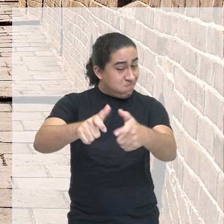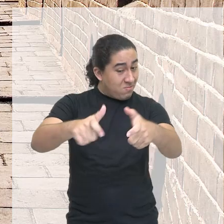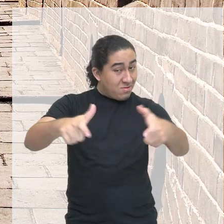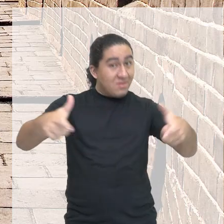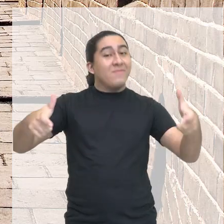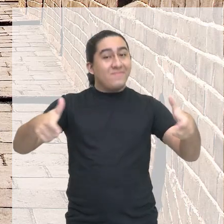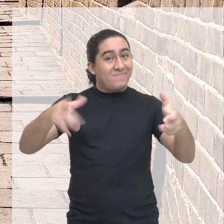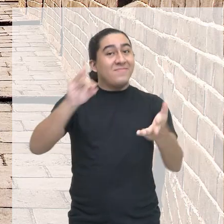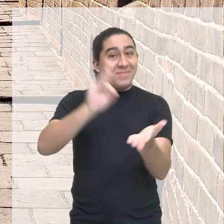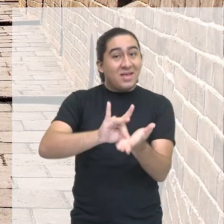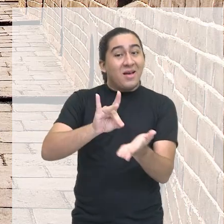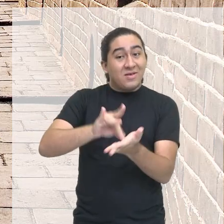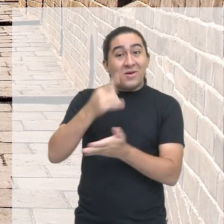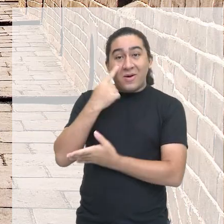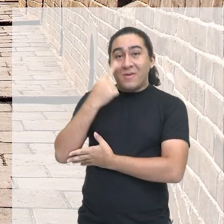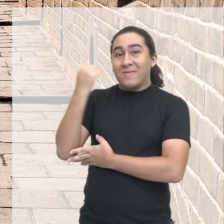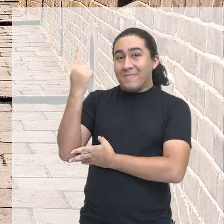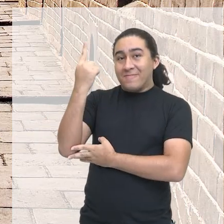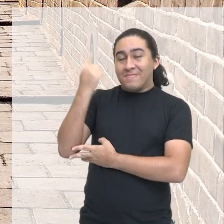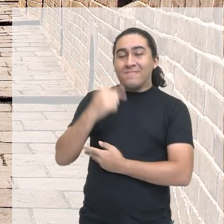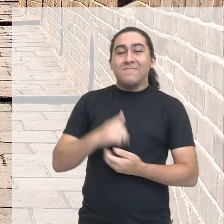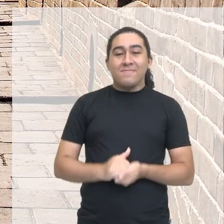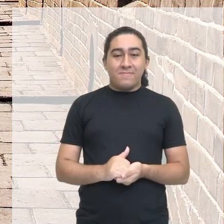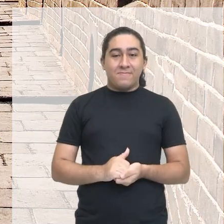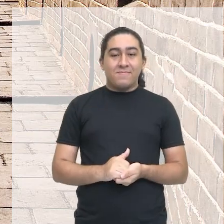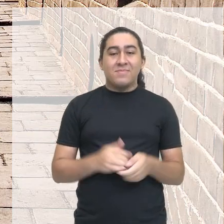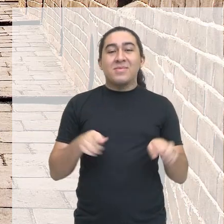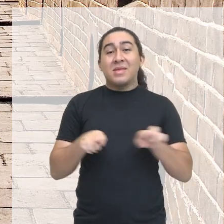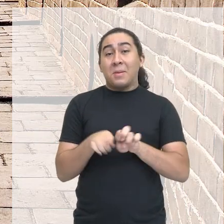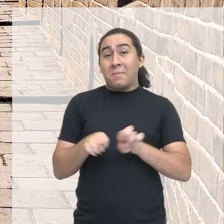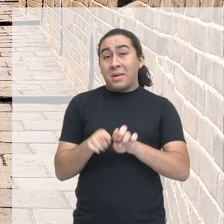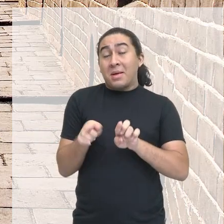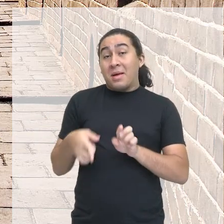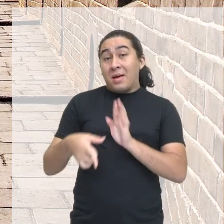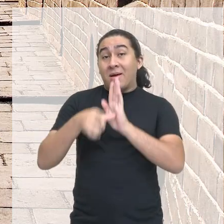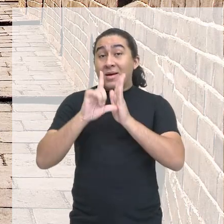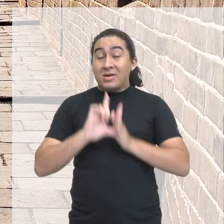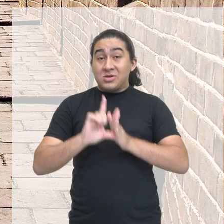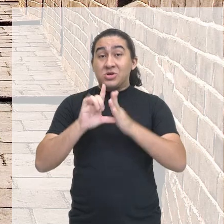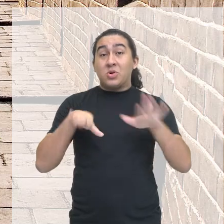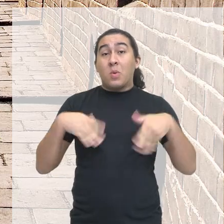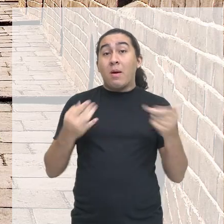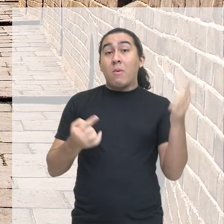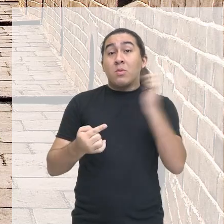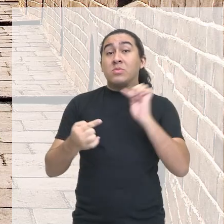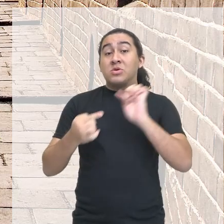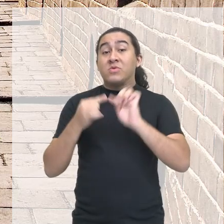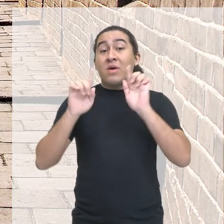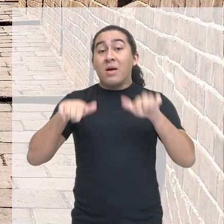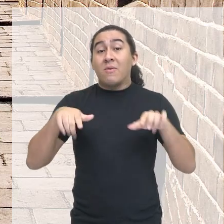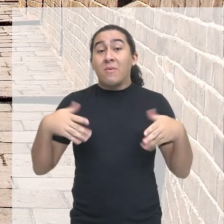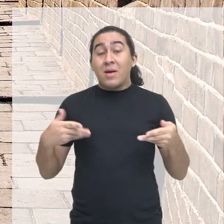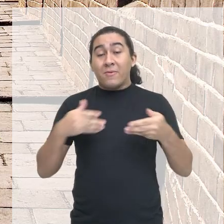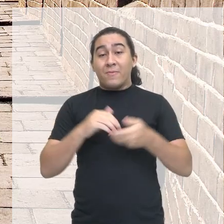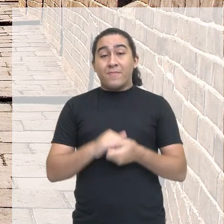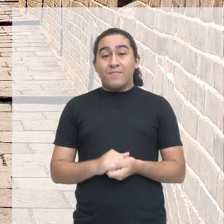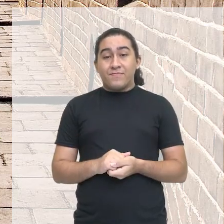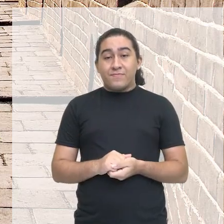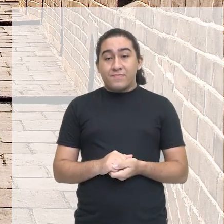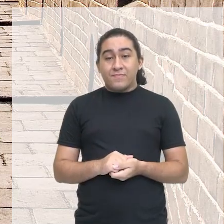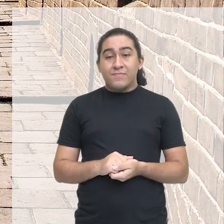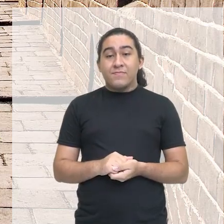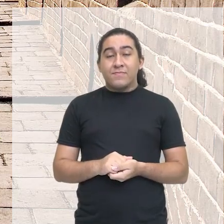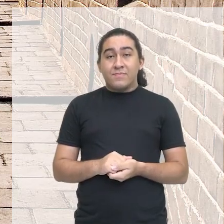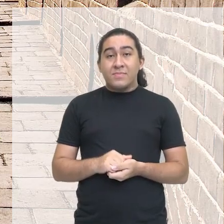gigantesca, né? E que tem, né? Tinha, na verdade, como objetivo, né?